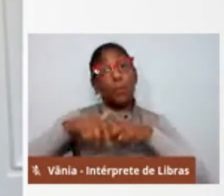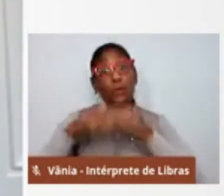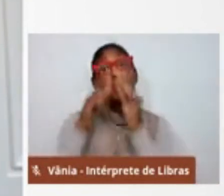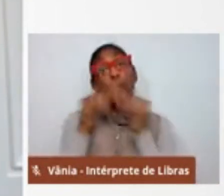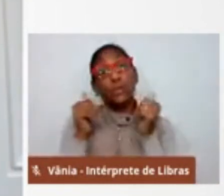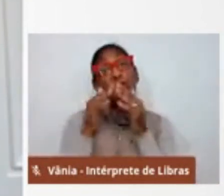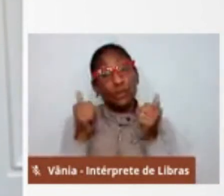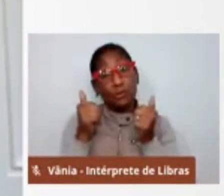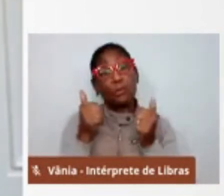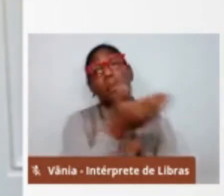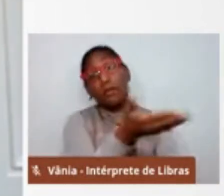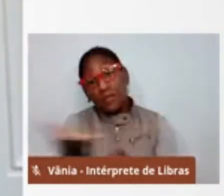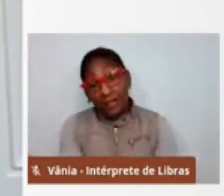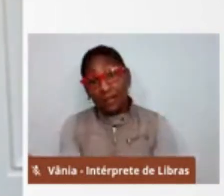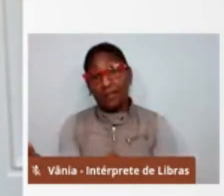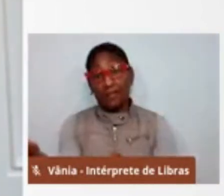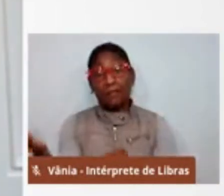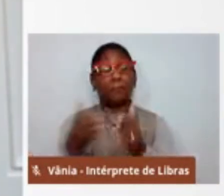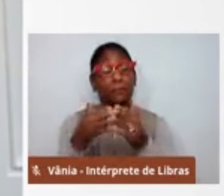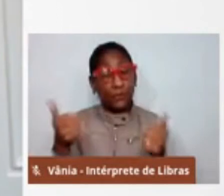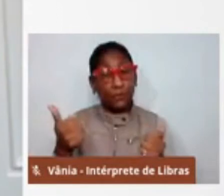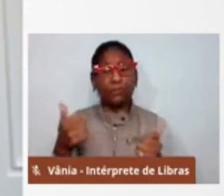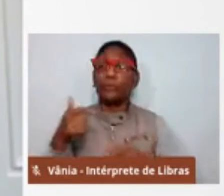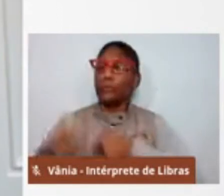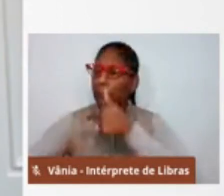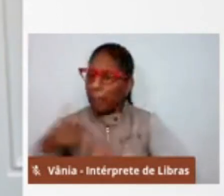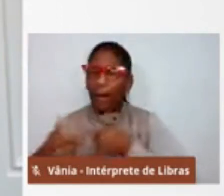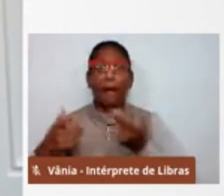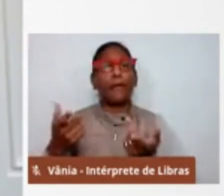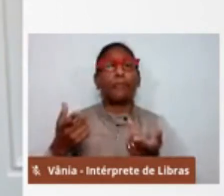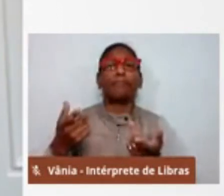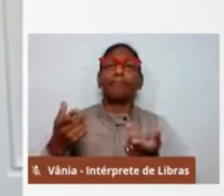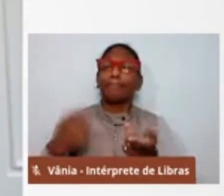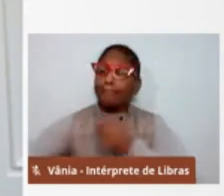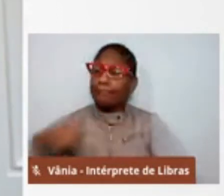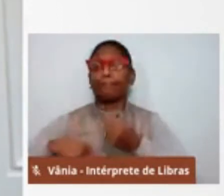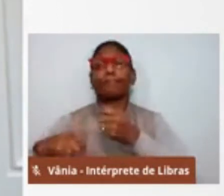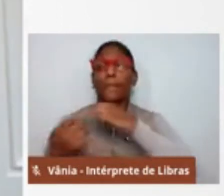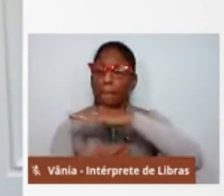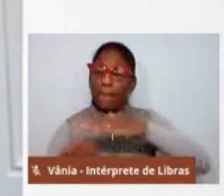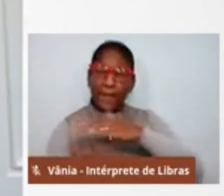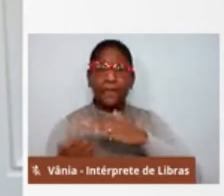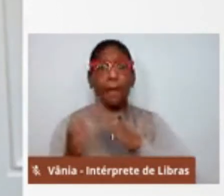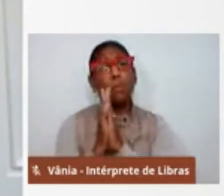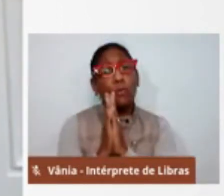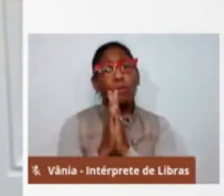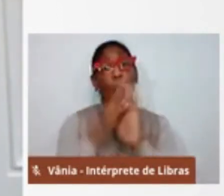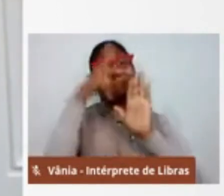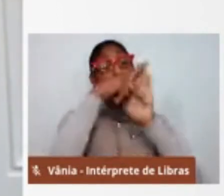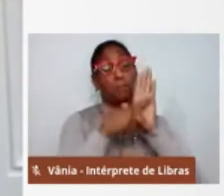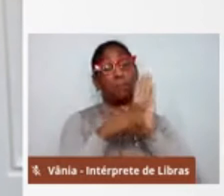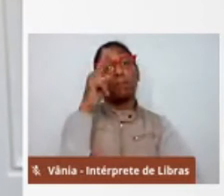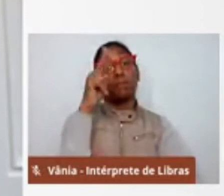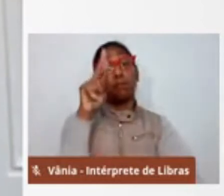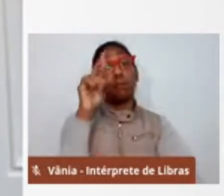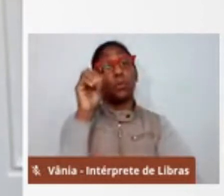nossa população, aos diversos empreendedores, nos diversos setores, que sigam os protocolos, né, para que a gente possa